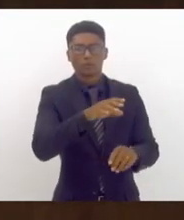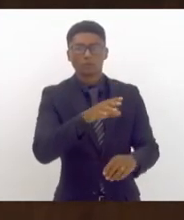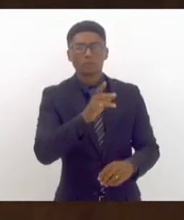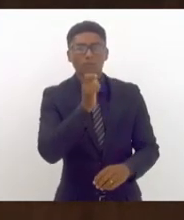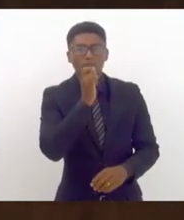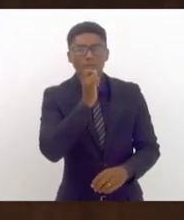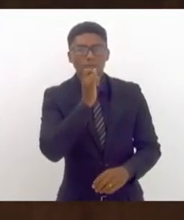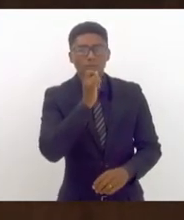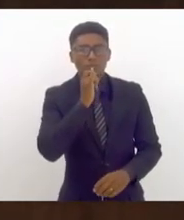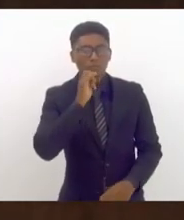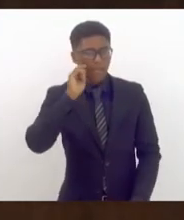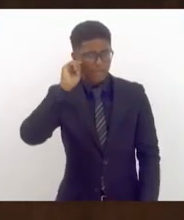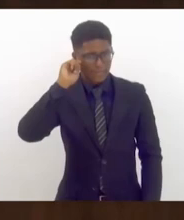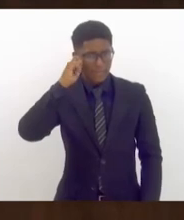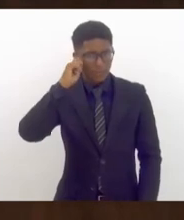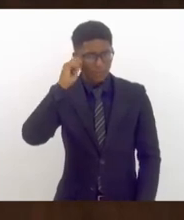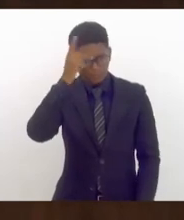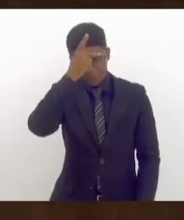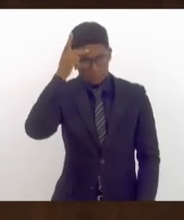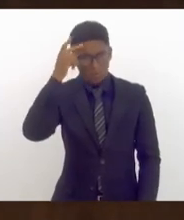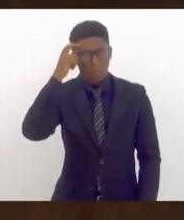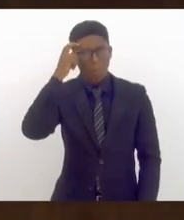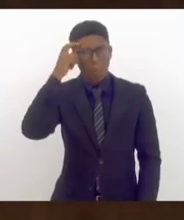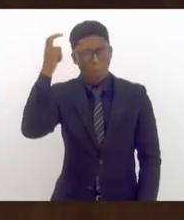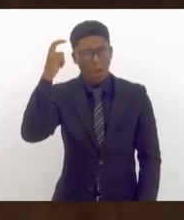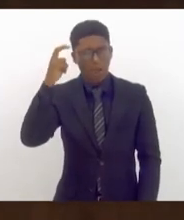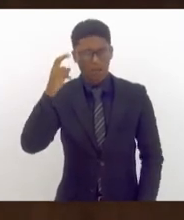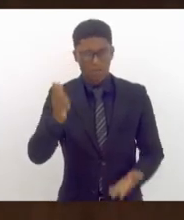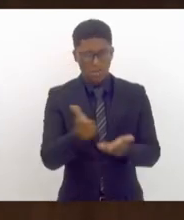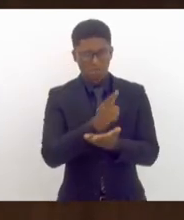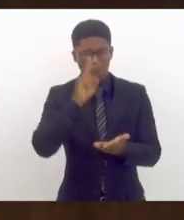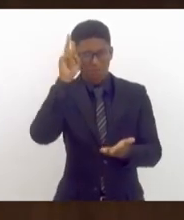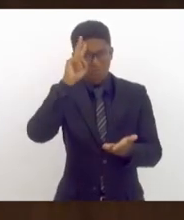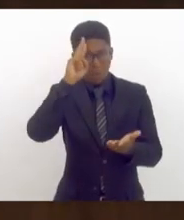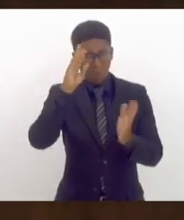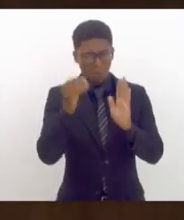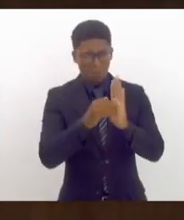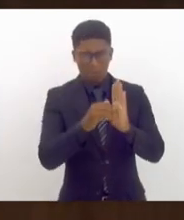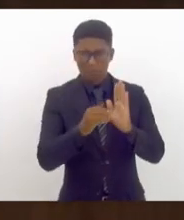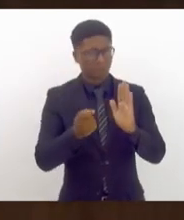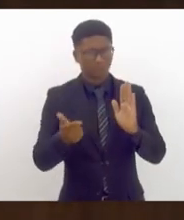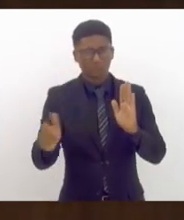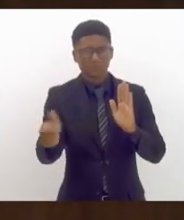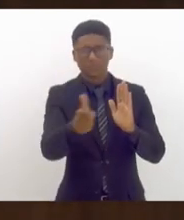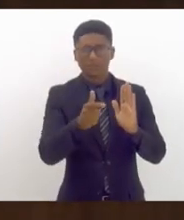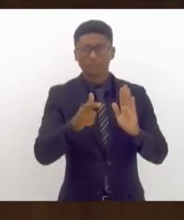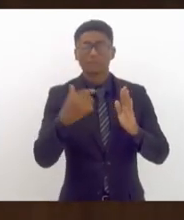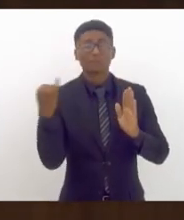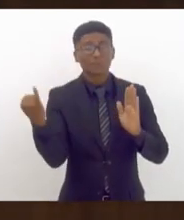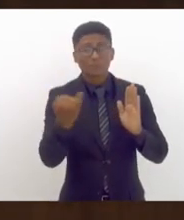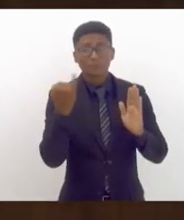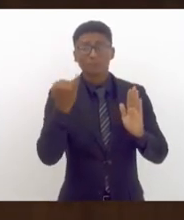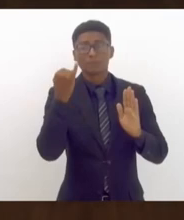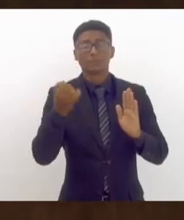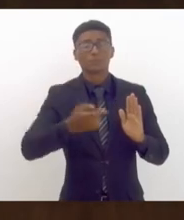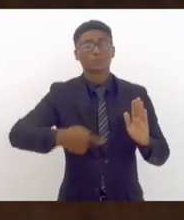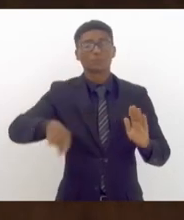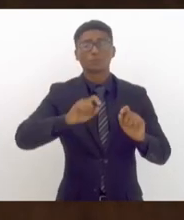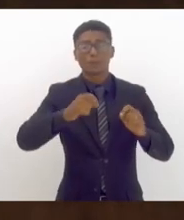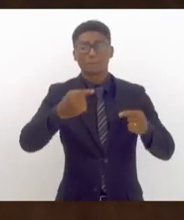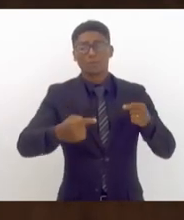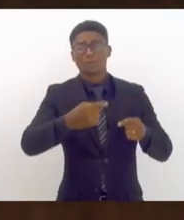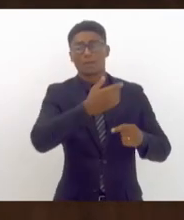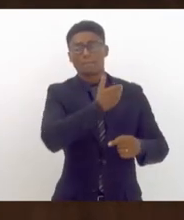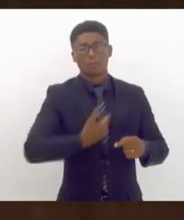negros sendo contados nos livros de história. Então, é fundamental que a gente tenha políticas públicas efetivas para combater o racismo. Na